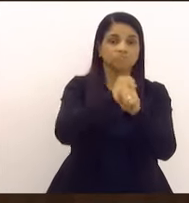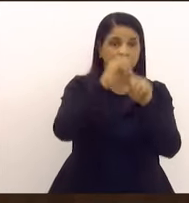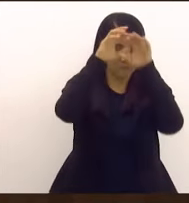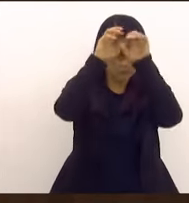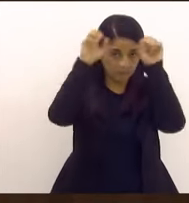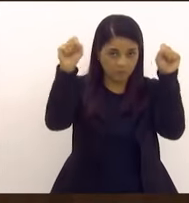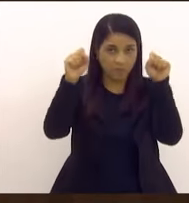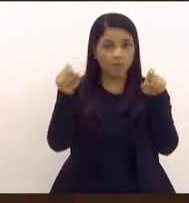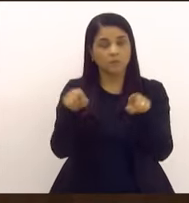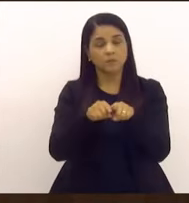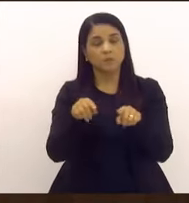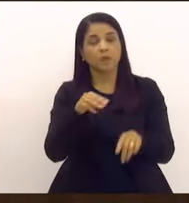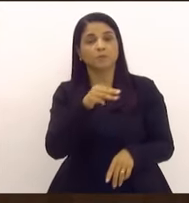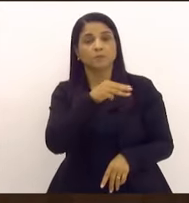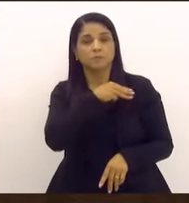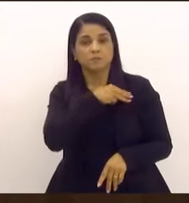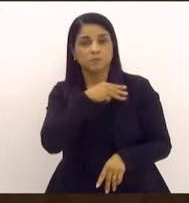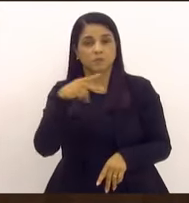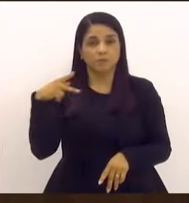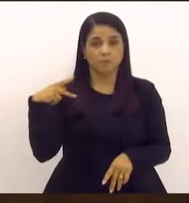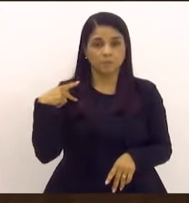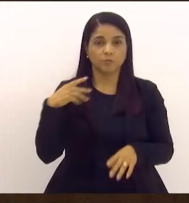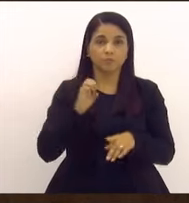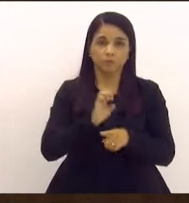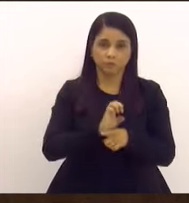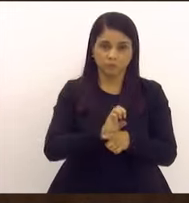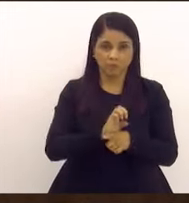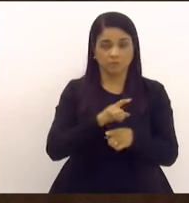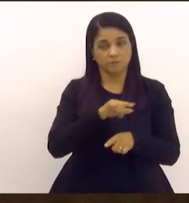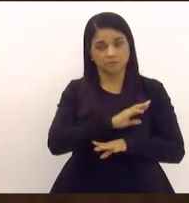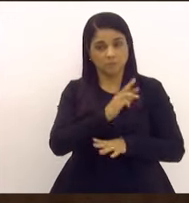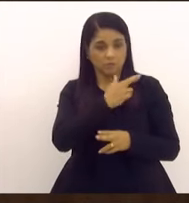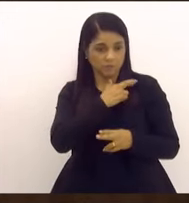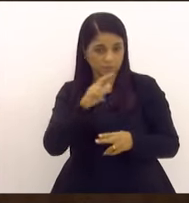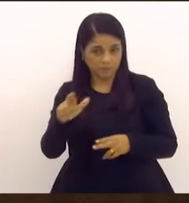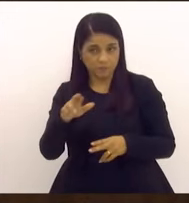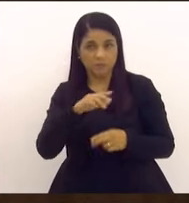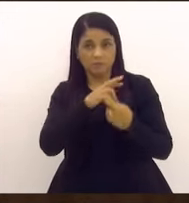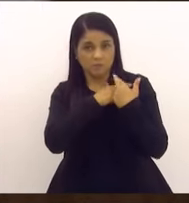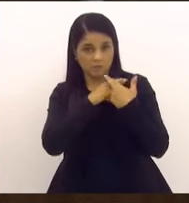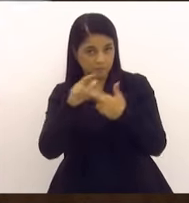o Ministério Público do Estado. Então, senhor presidente, pela União Brasil, encaminho voto